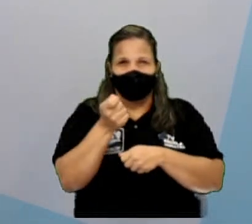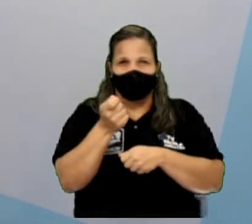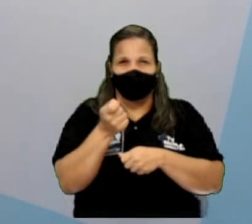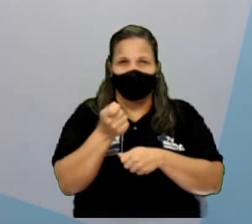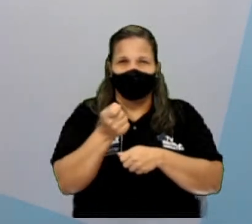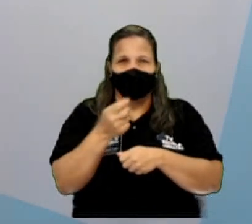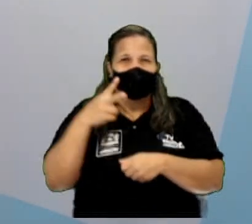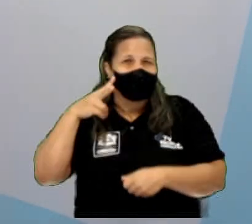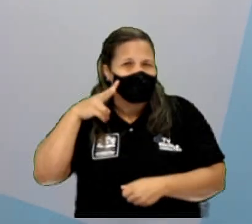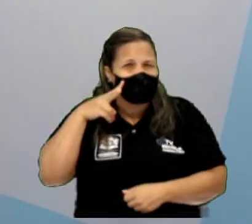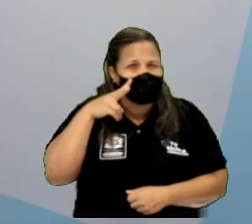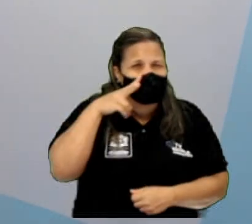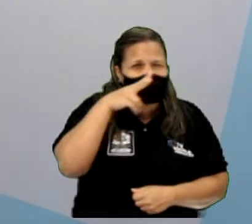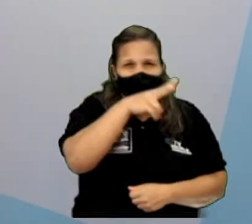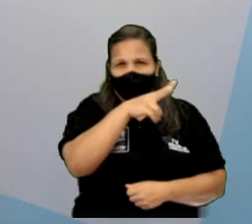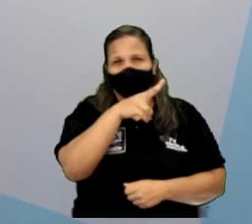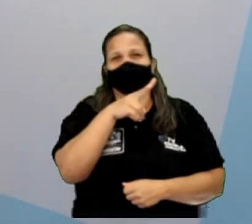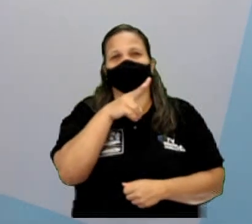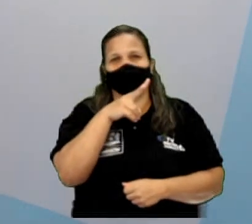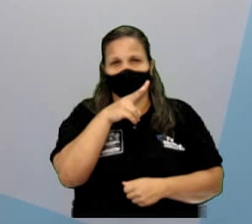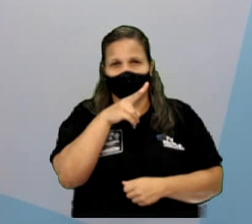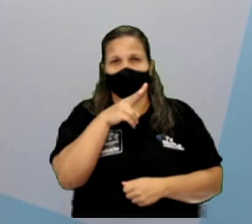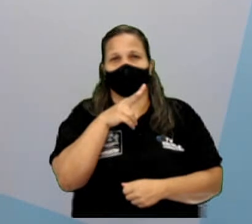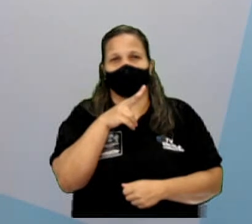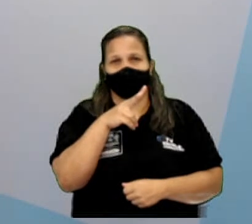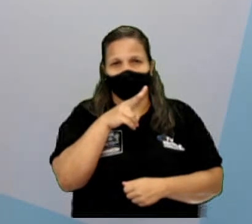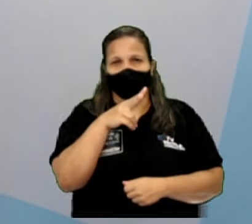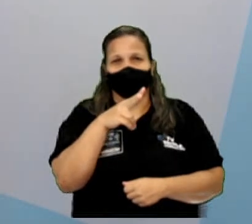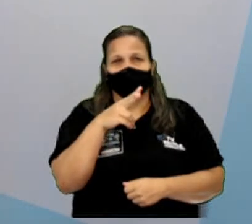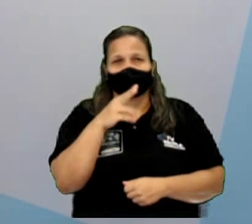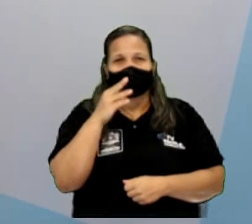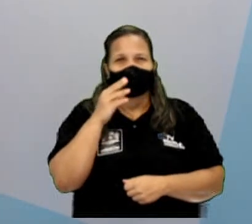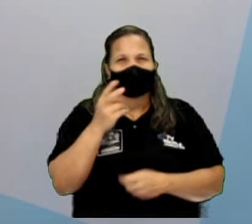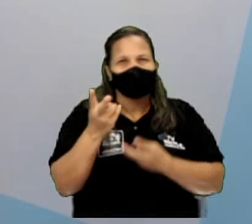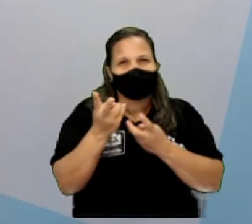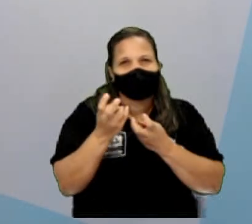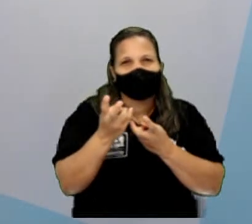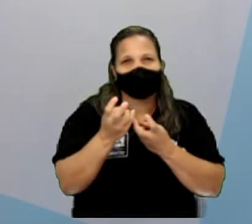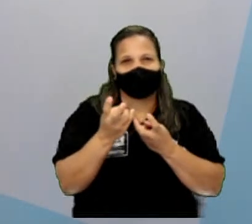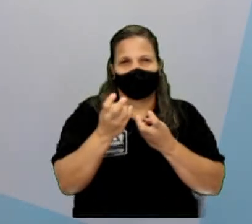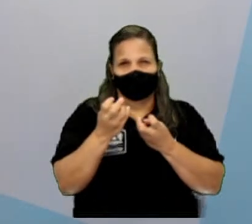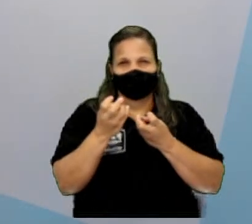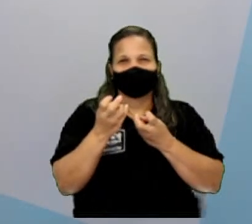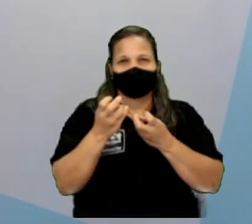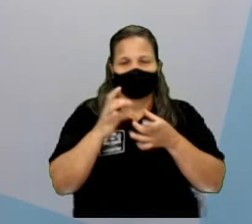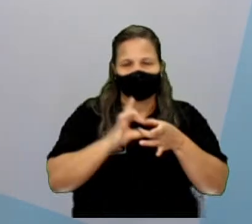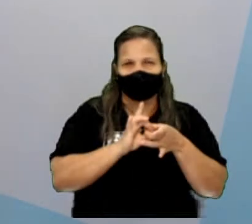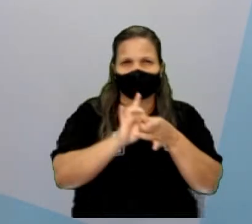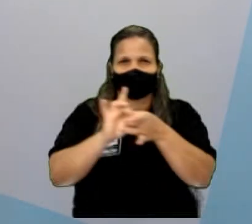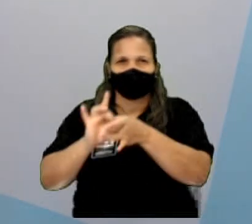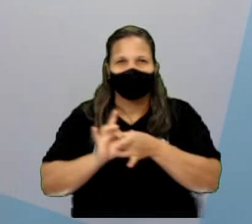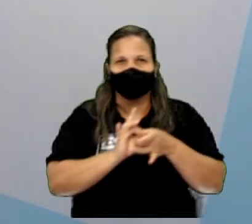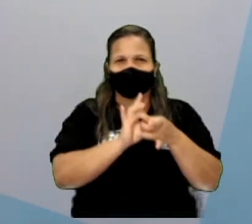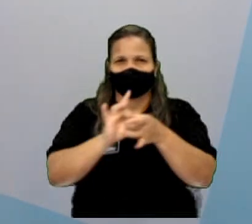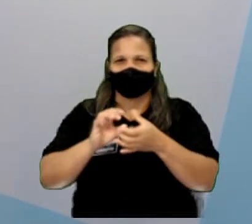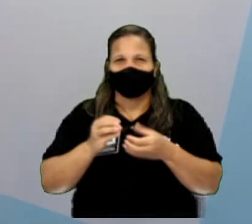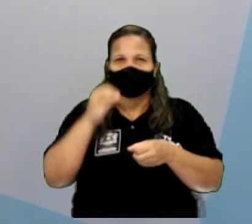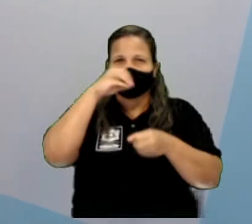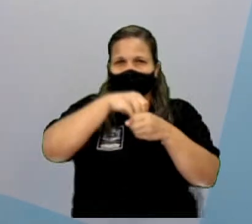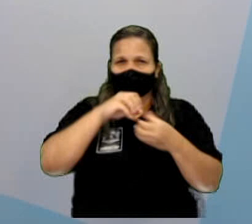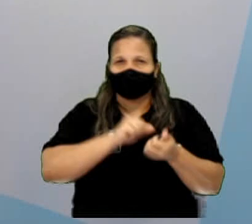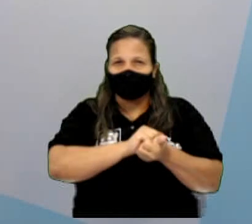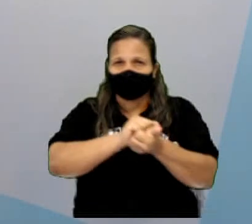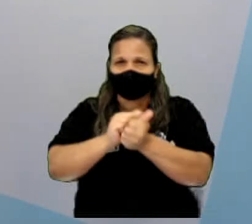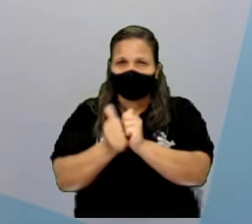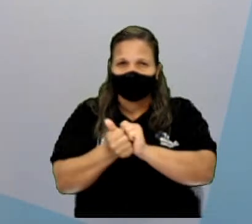a força necessária para isso. Ou seja, uma ação técnica. Percebem como isso está bem relacionado e está presente nos esportes? Isso